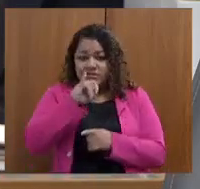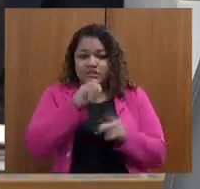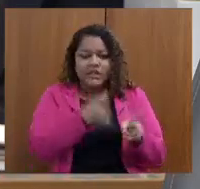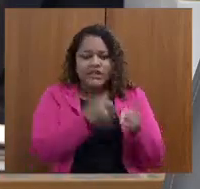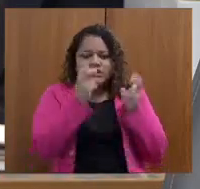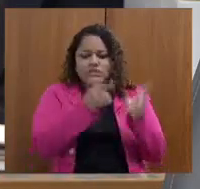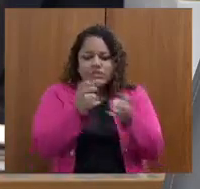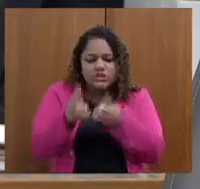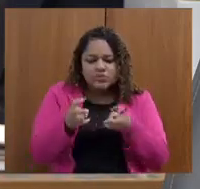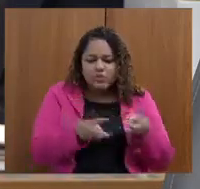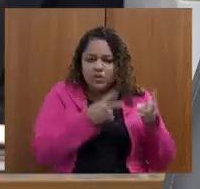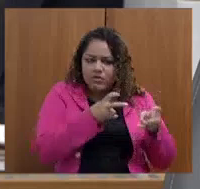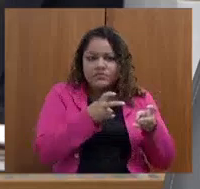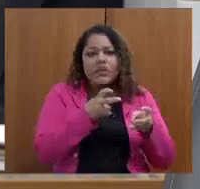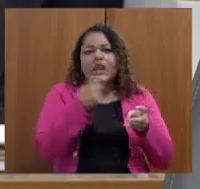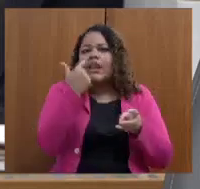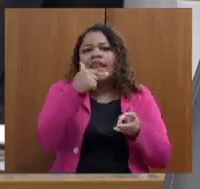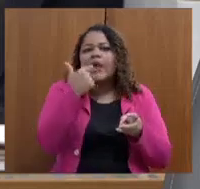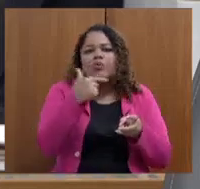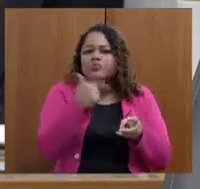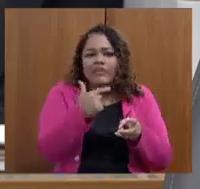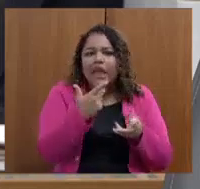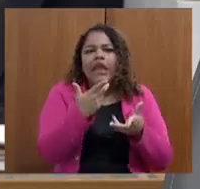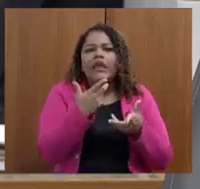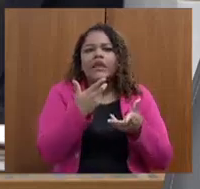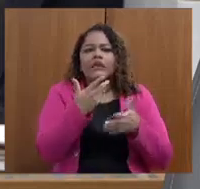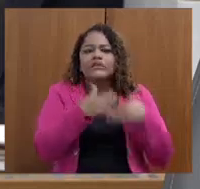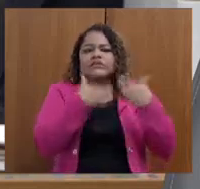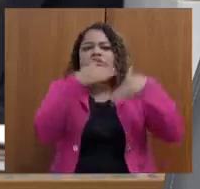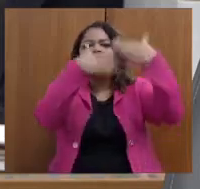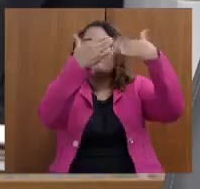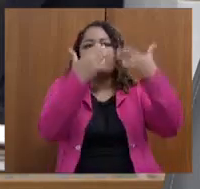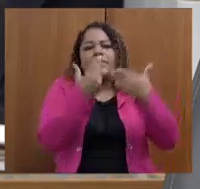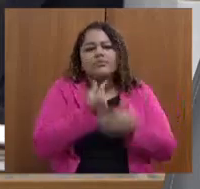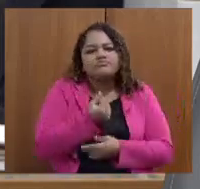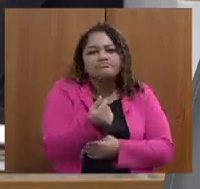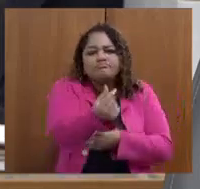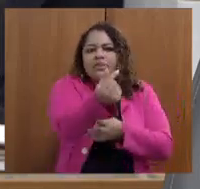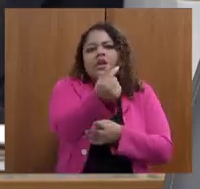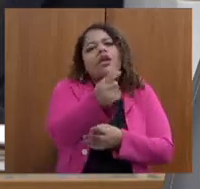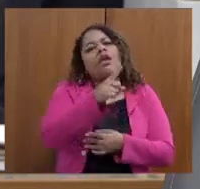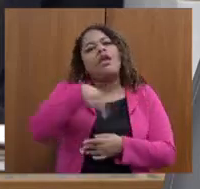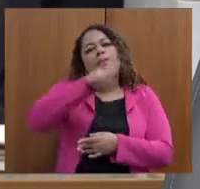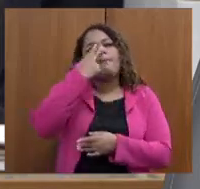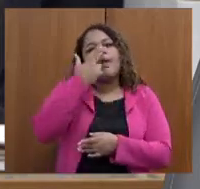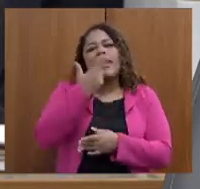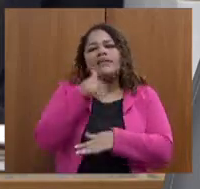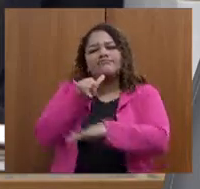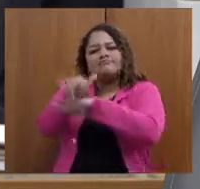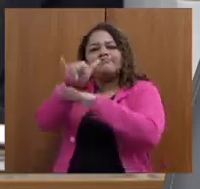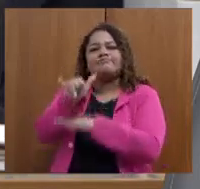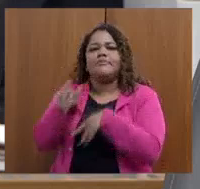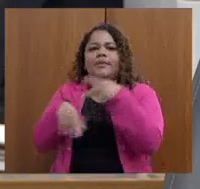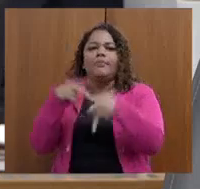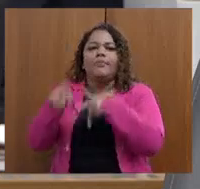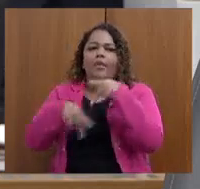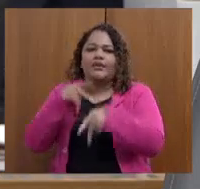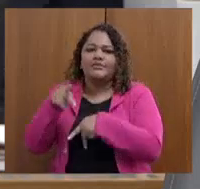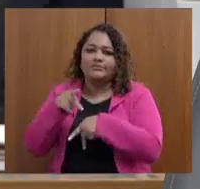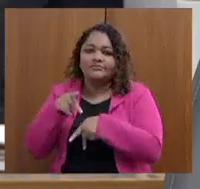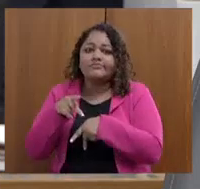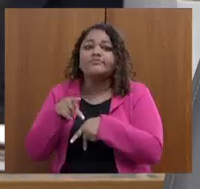trouxer um desenvolvimento permanente nós estamos mentindo para a população nós vamos ter no Vale do Jequitinhonha a geração de